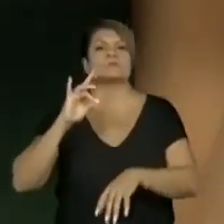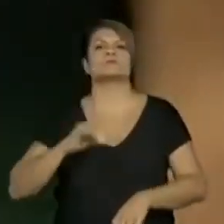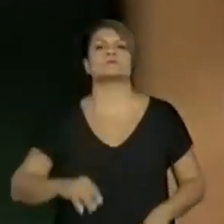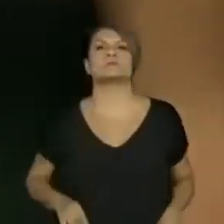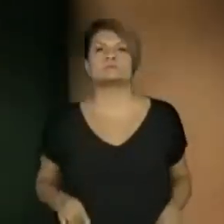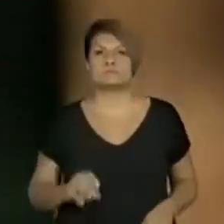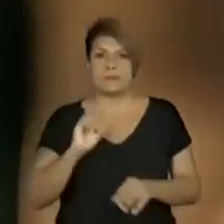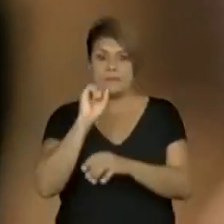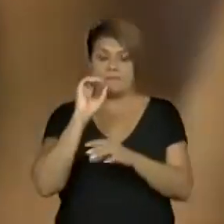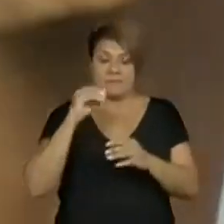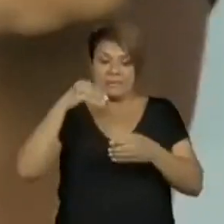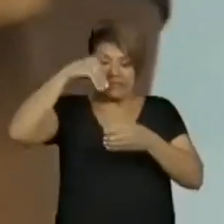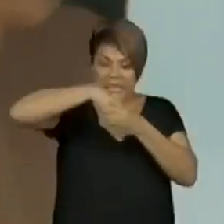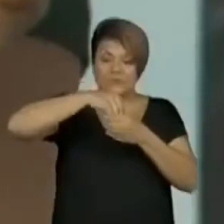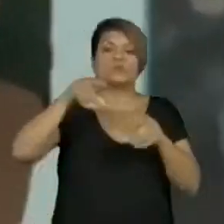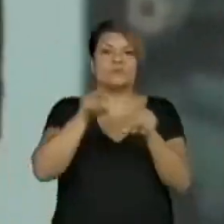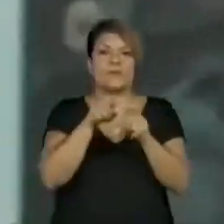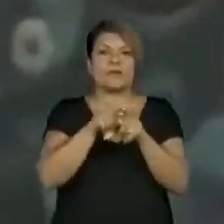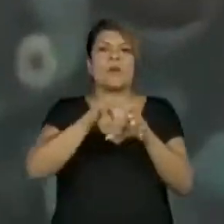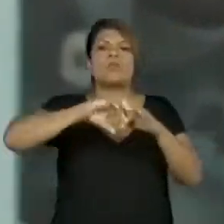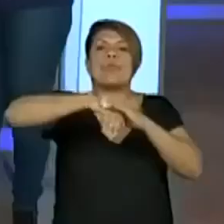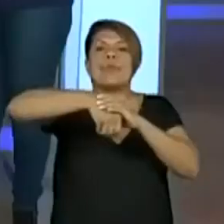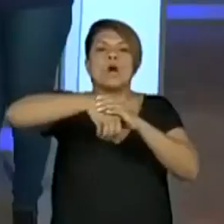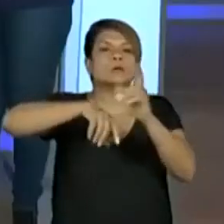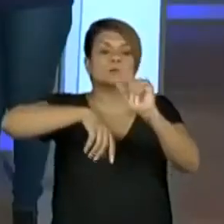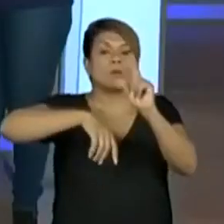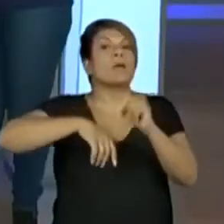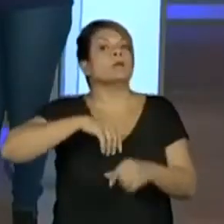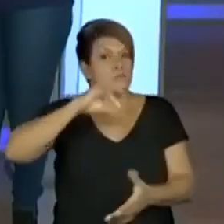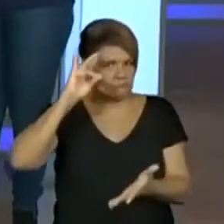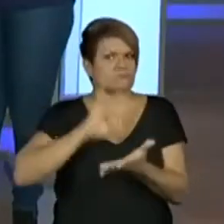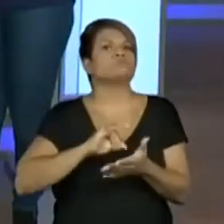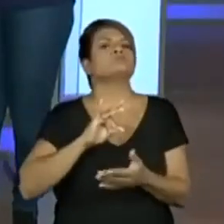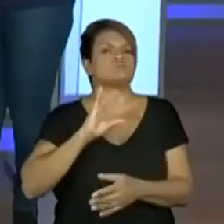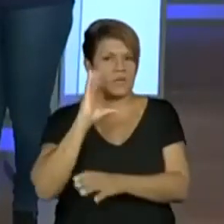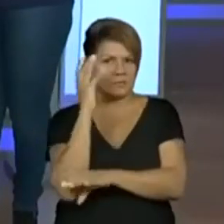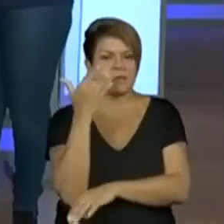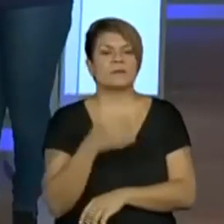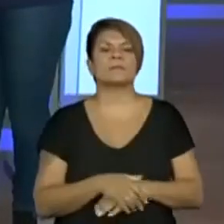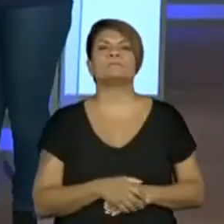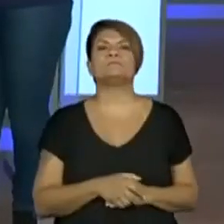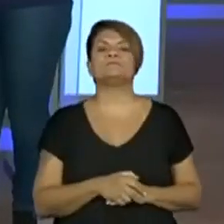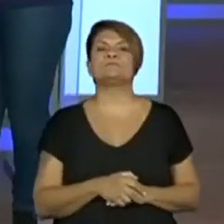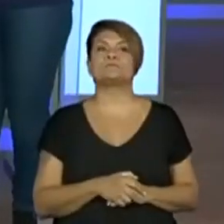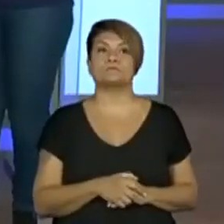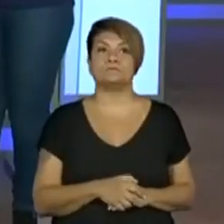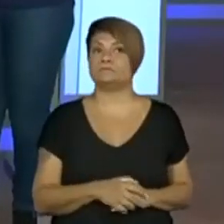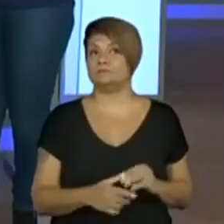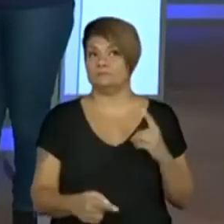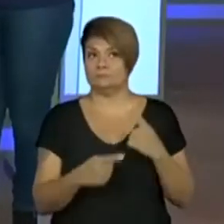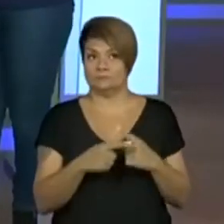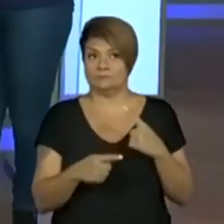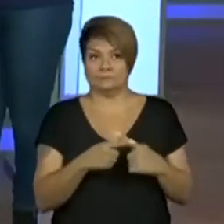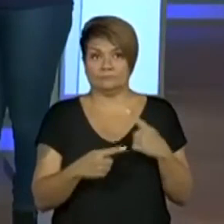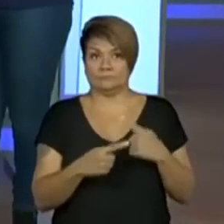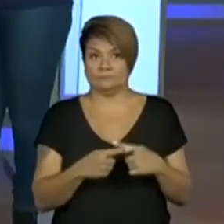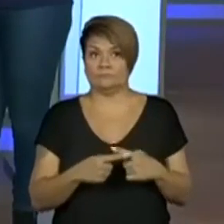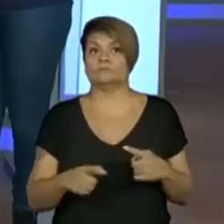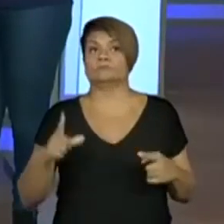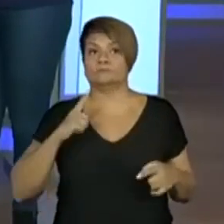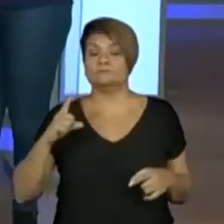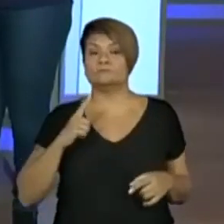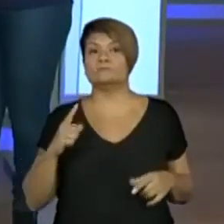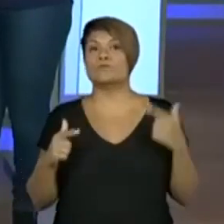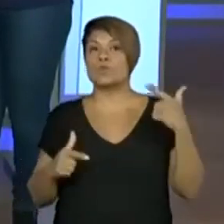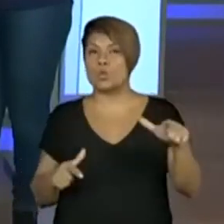mesmo né que uma madeira maciça que a gente fala não é porque falando de madeira maciça porque a gente tem aqui